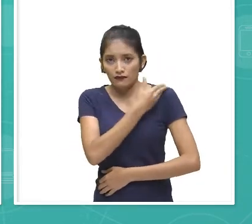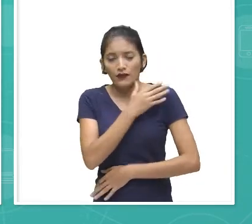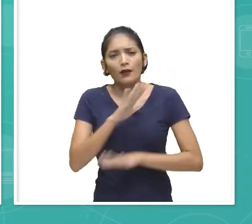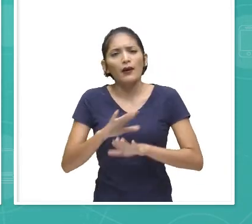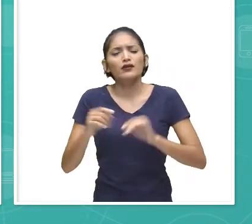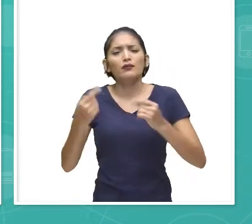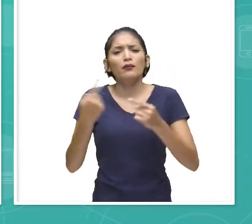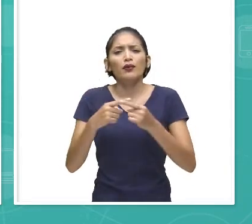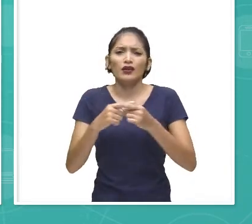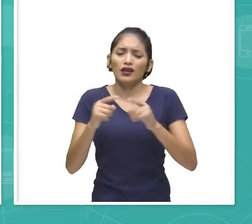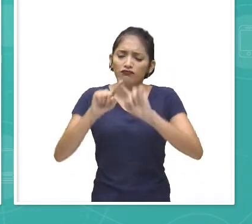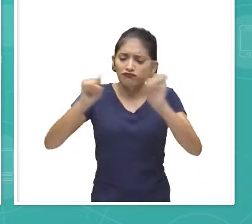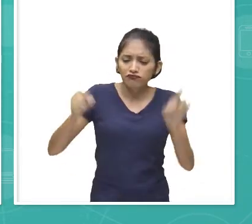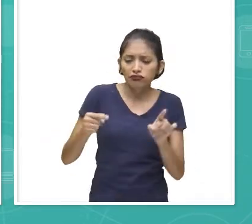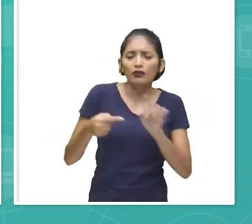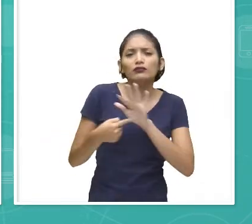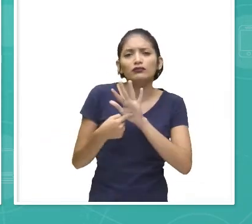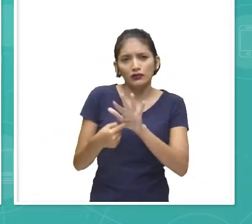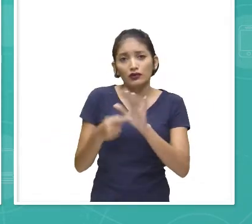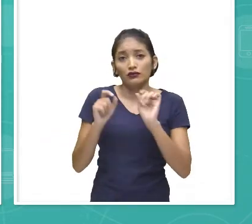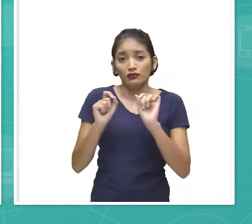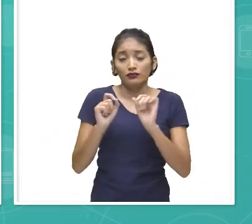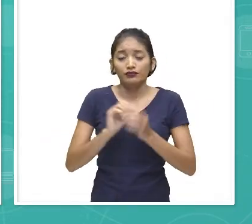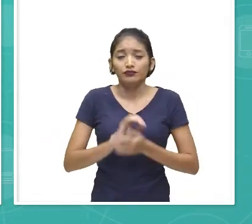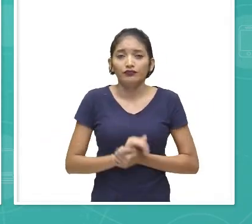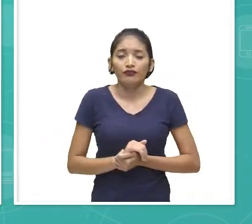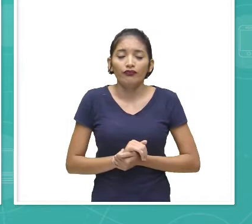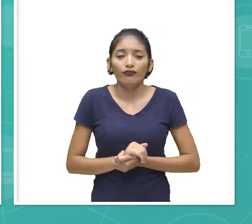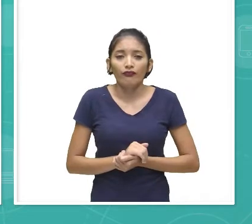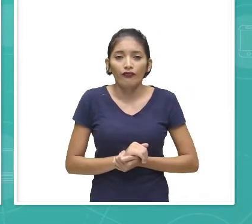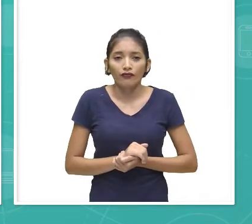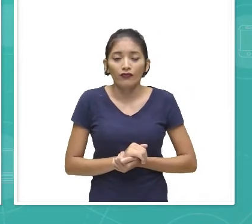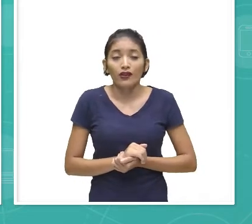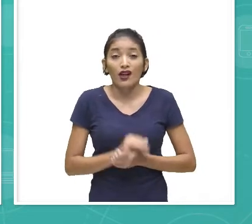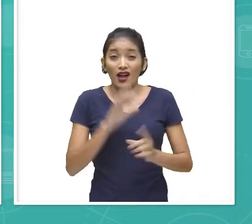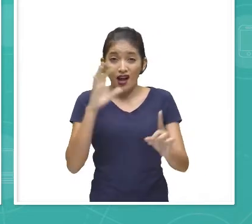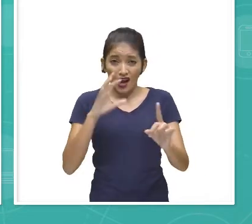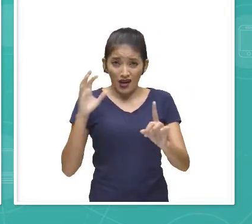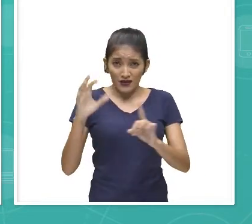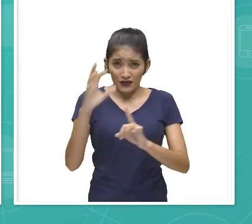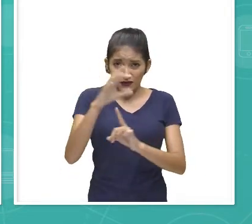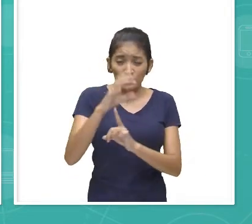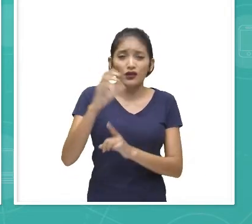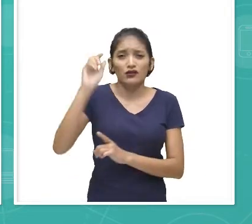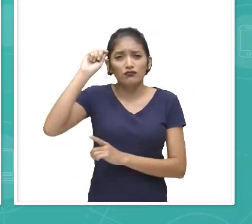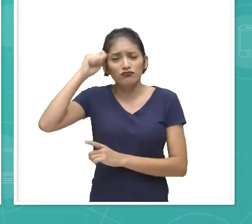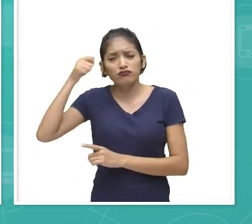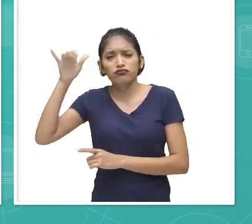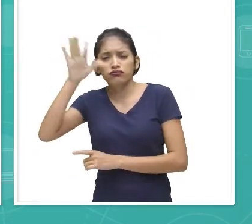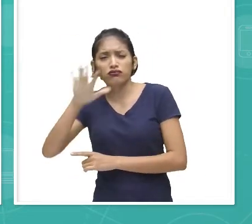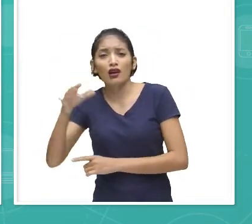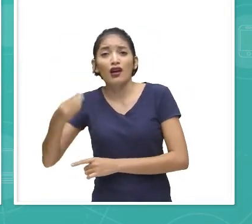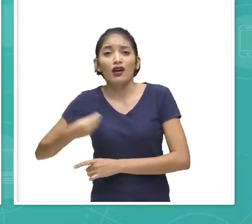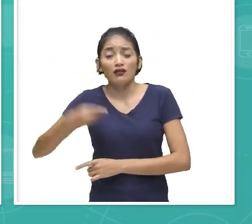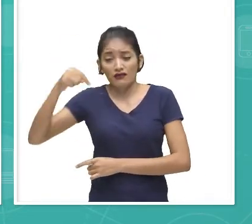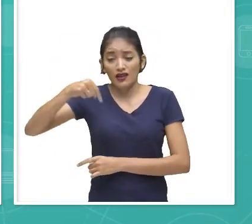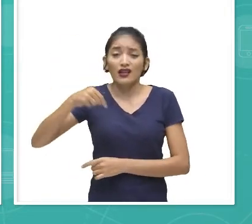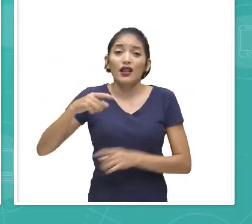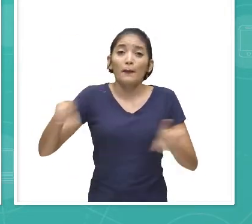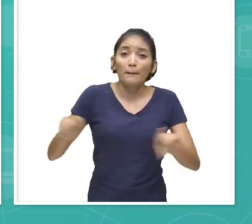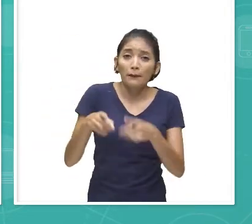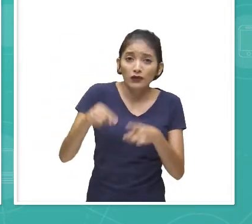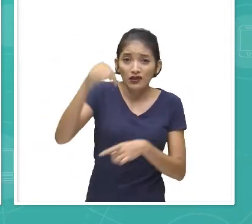esse parêntese aqui? Porque a gente observa, por exemplo, que essa influência dos povos africanos é muito presente na música